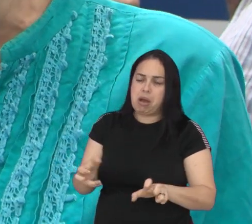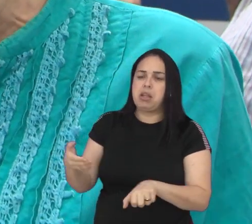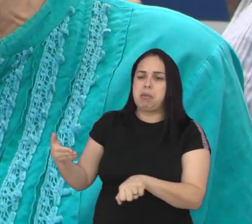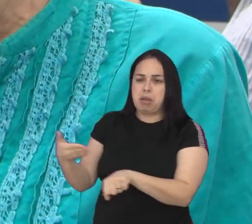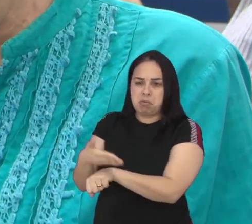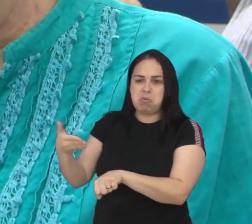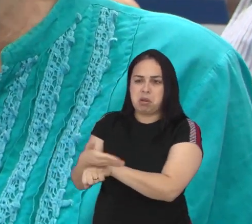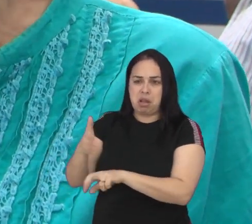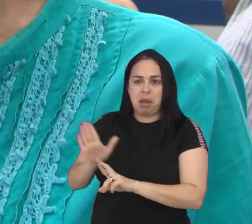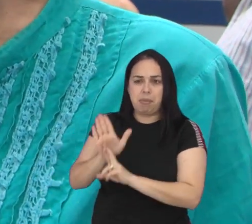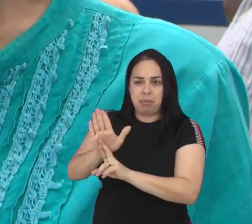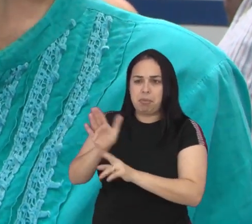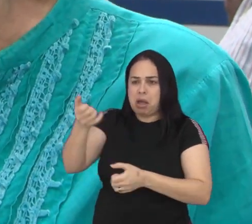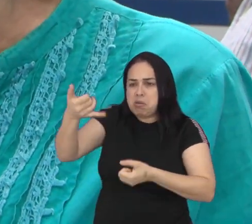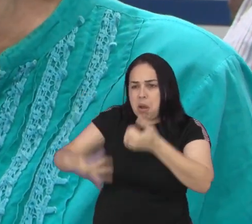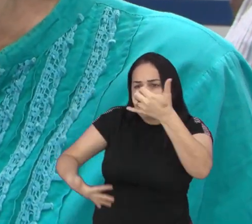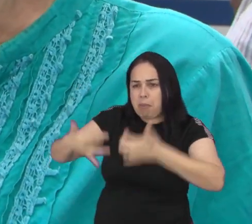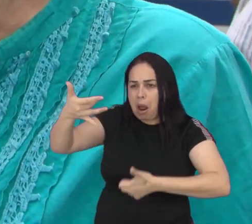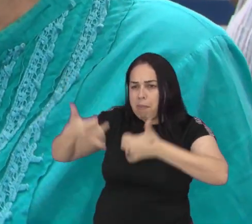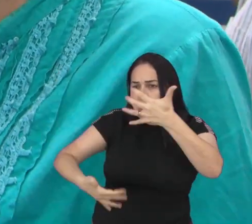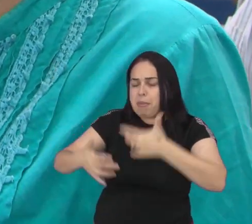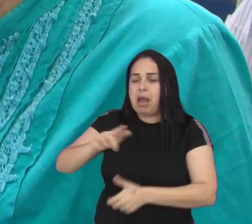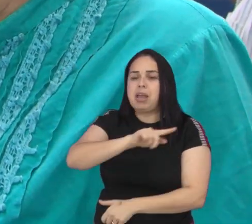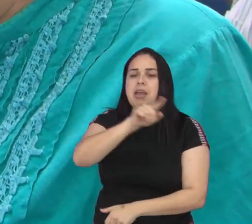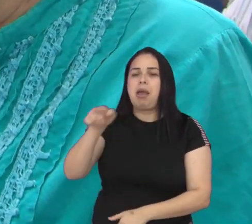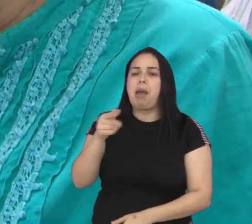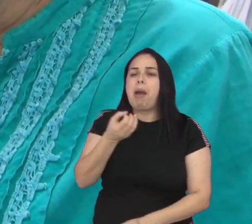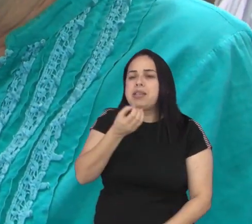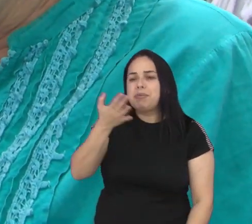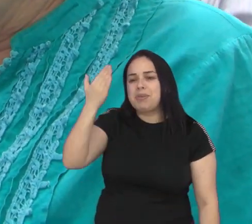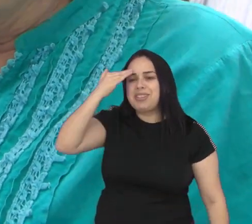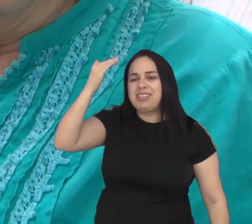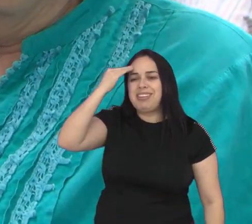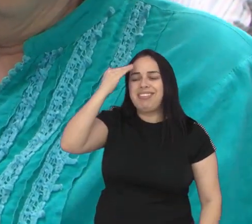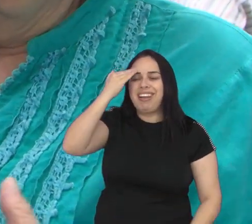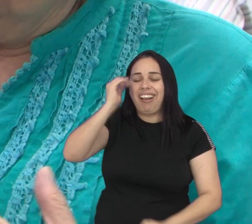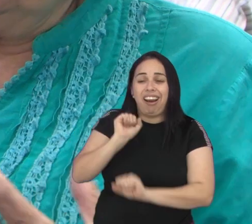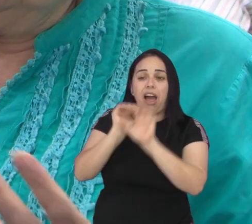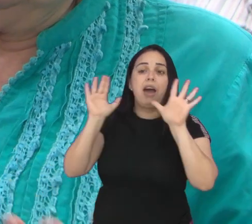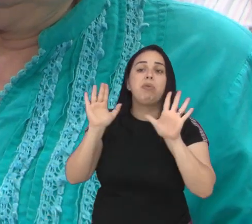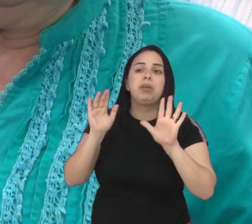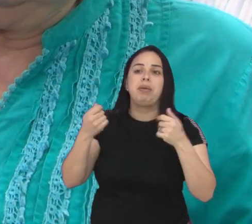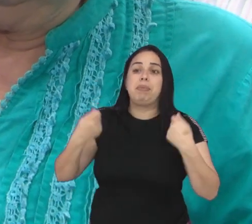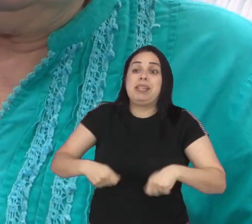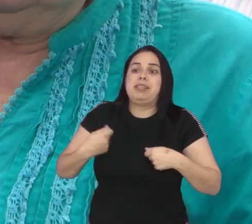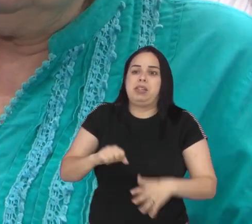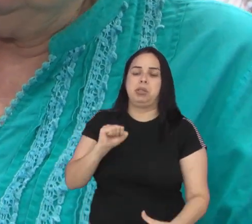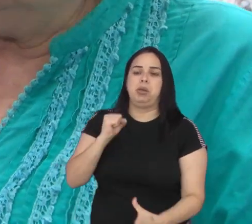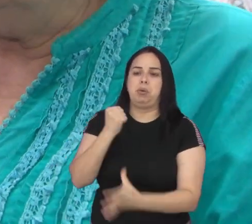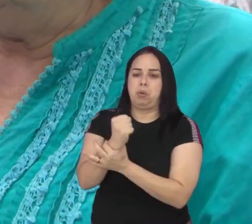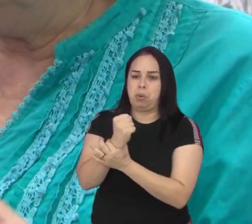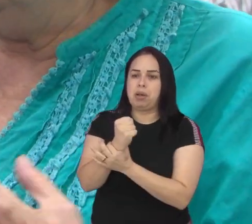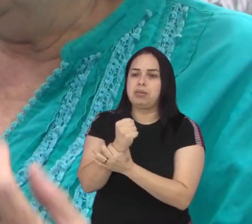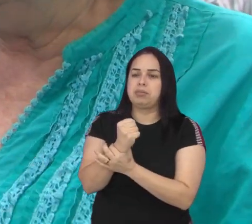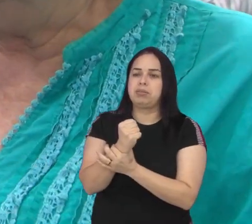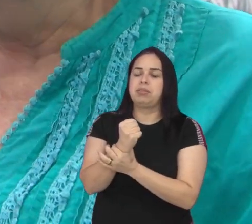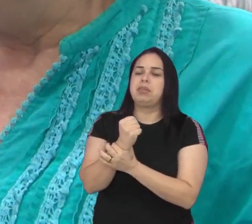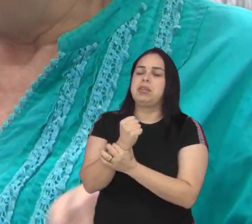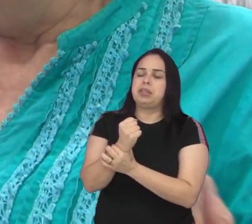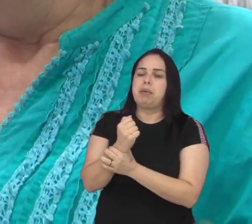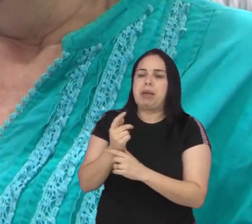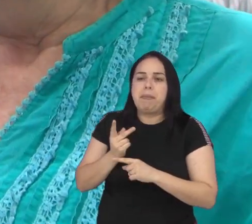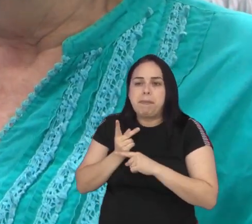dentro para falar, e é bom que também as pessoas entendam mais o que é a segurança, procurem